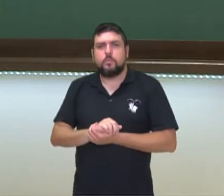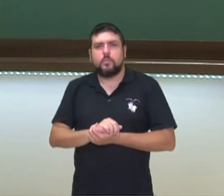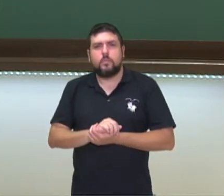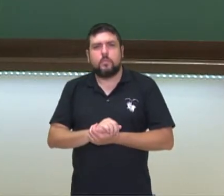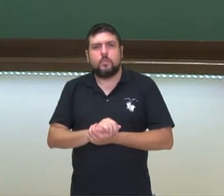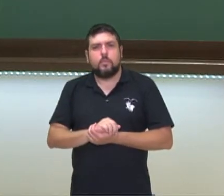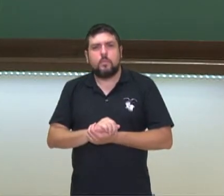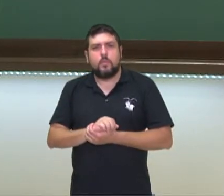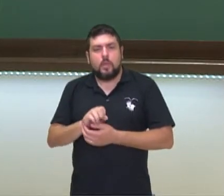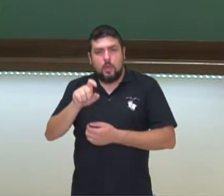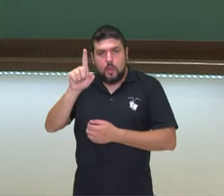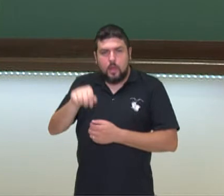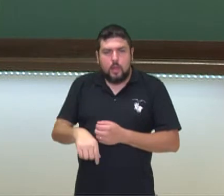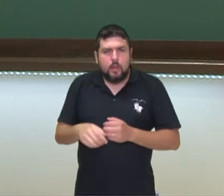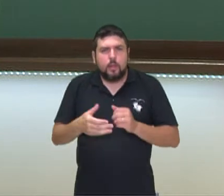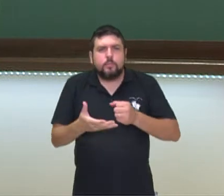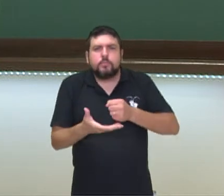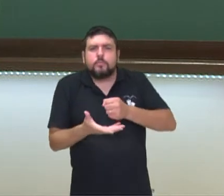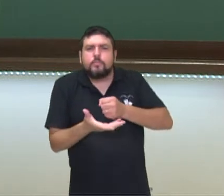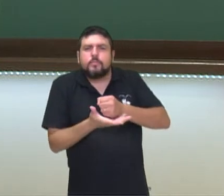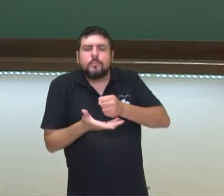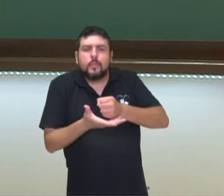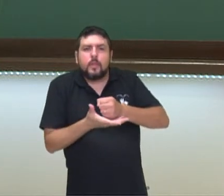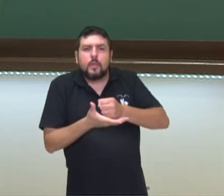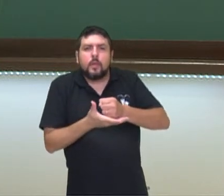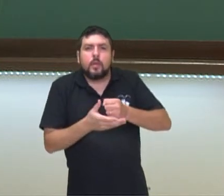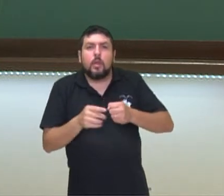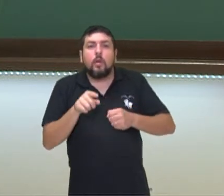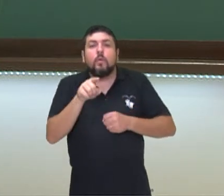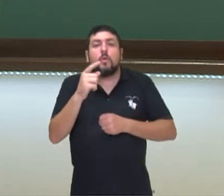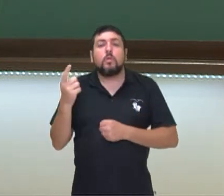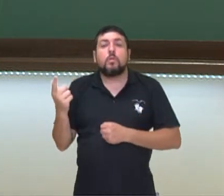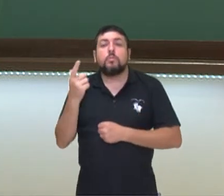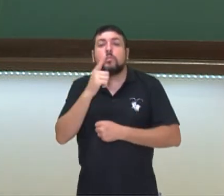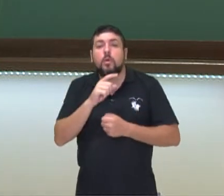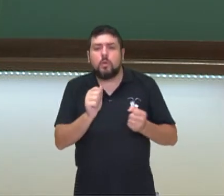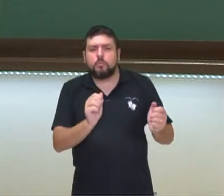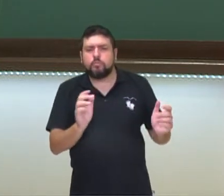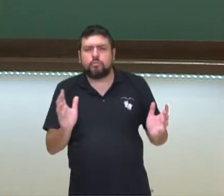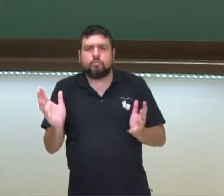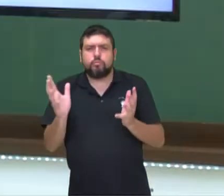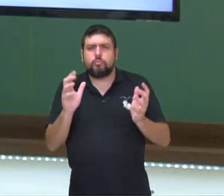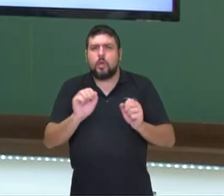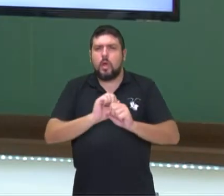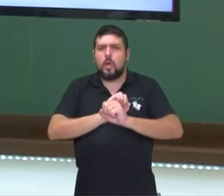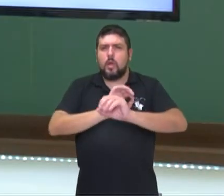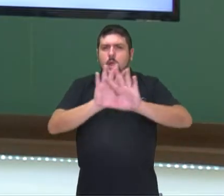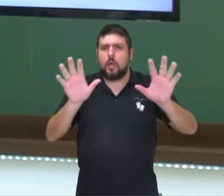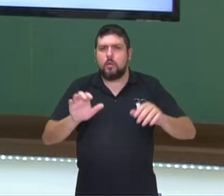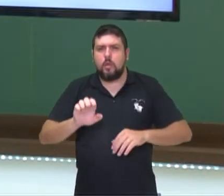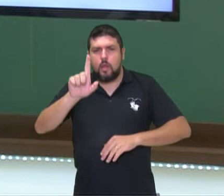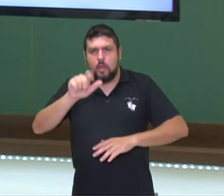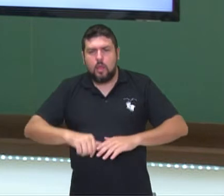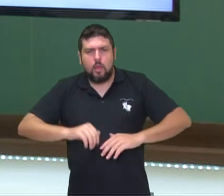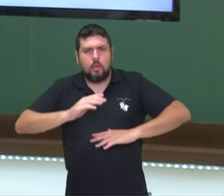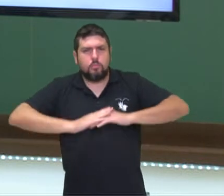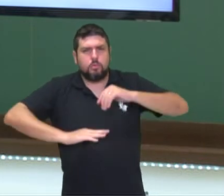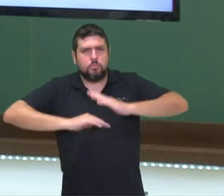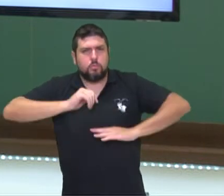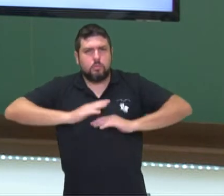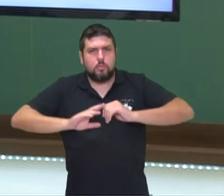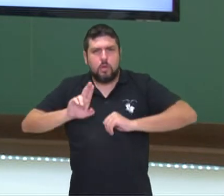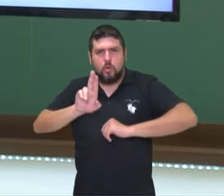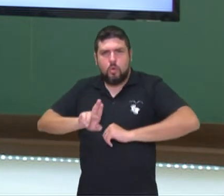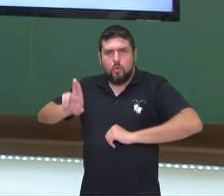ideias básicas para você conseguir transmitir o que você está pensando. É a habilidade no uso da fala e